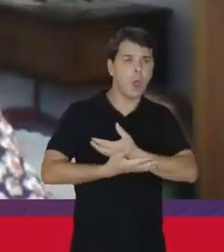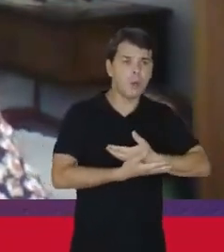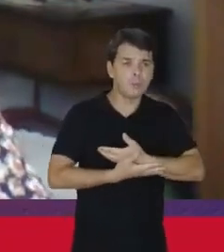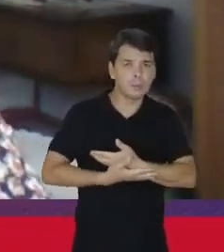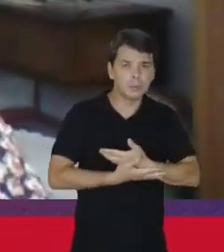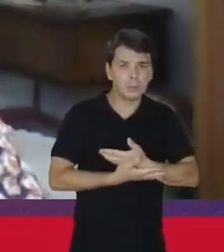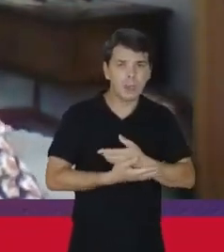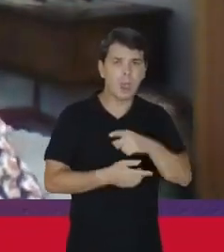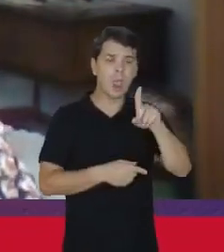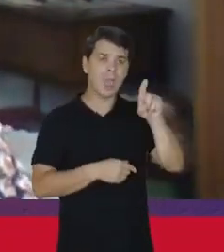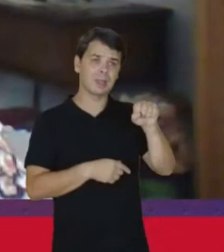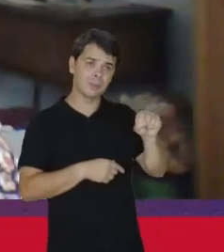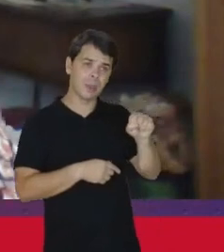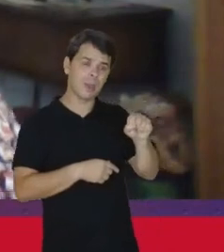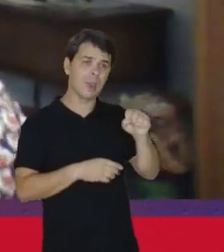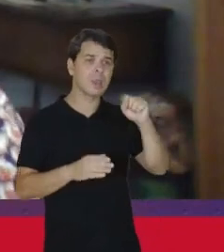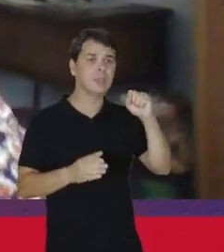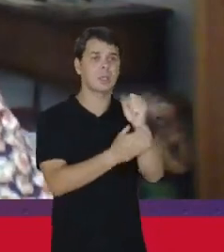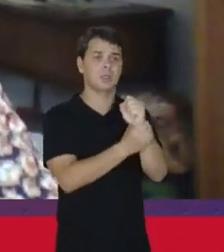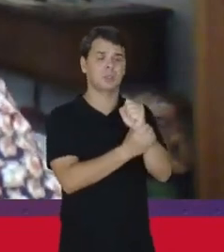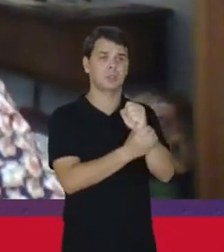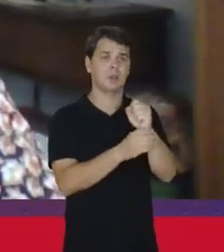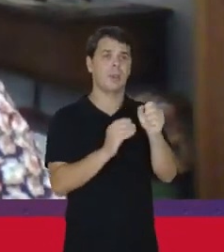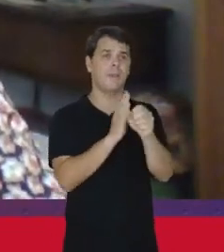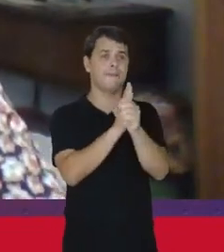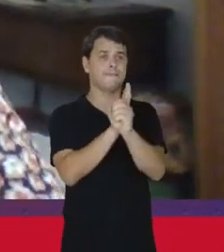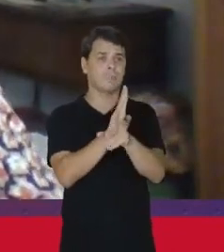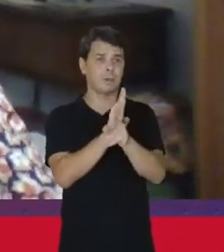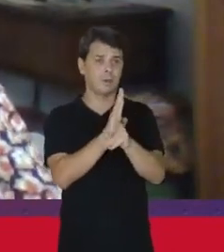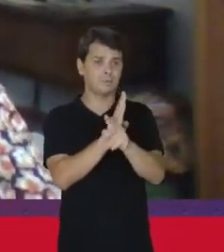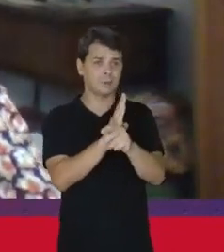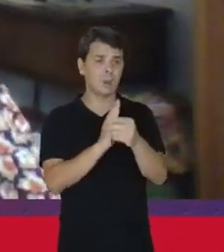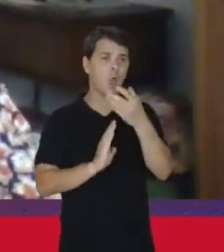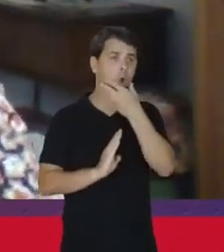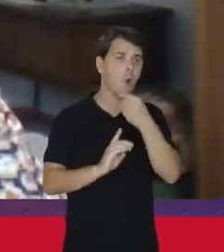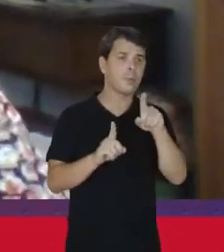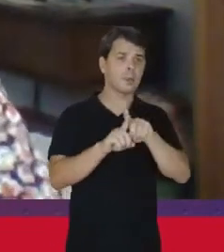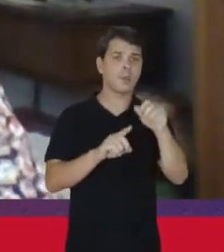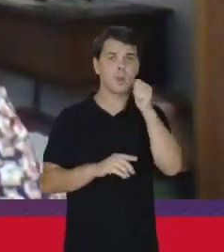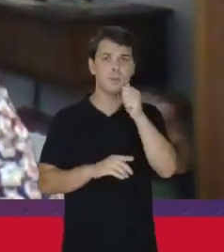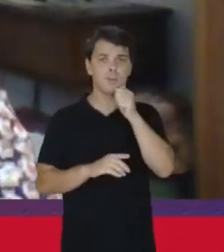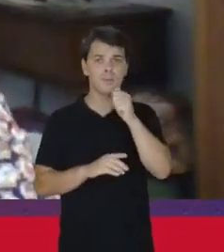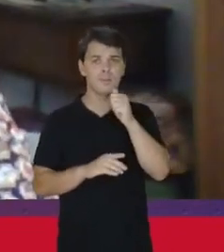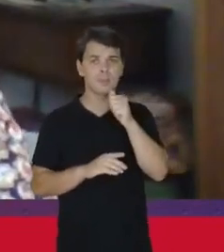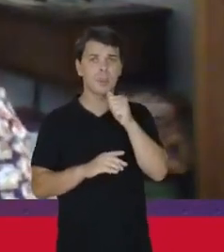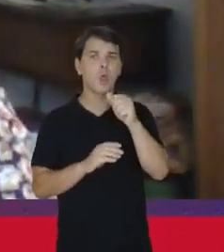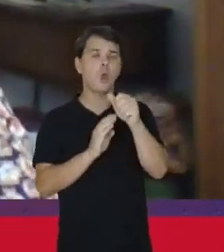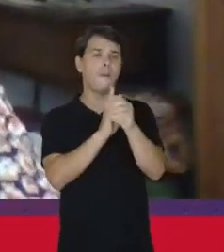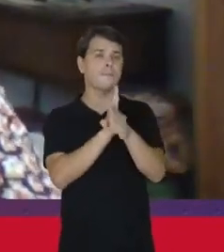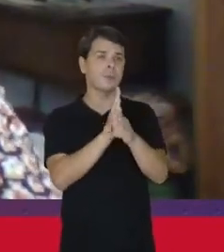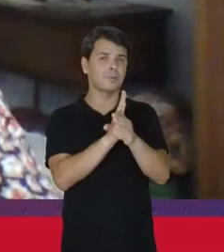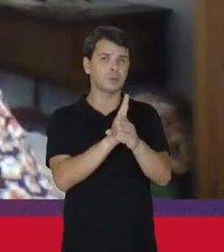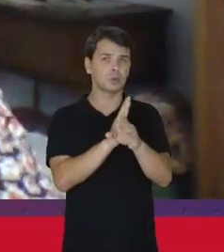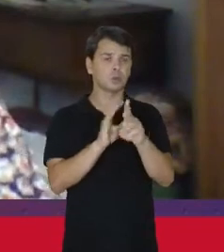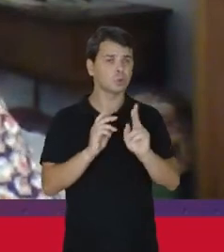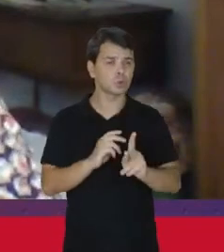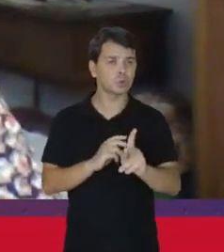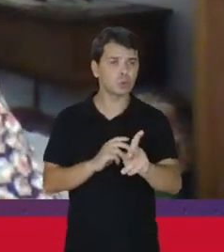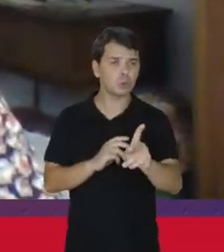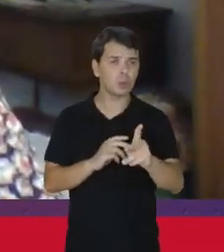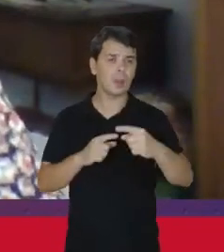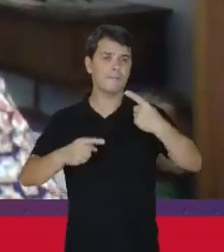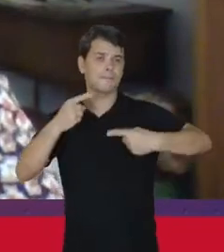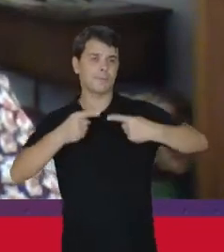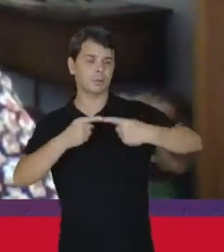também garante benefício para homens e mulheres. E o benefício de prestação continuada, que a